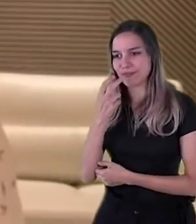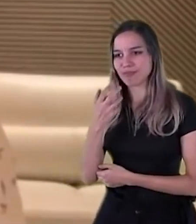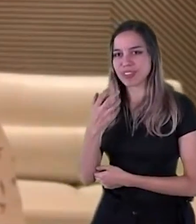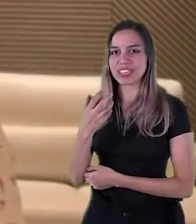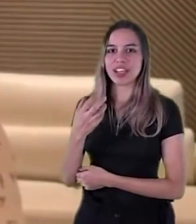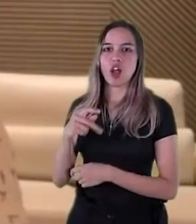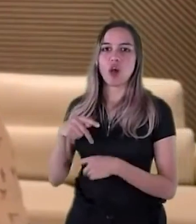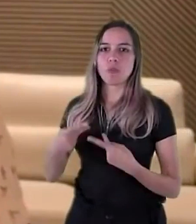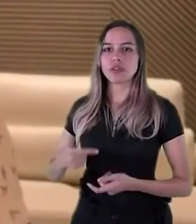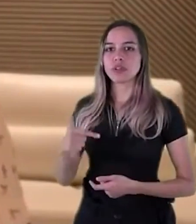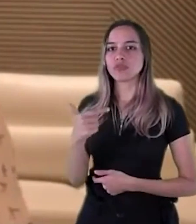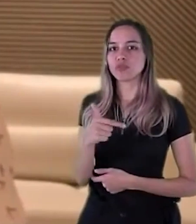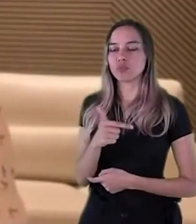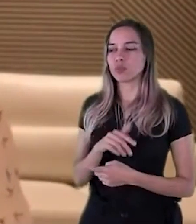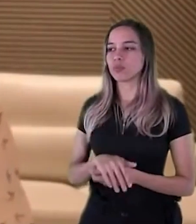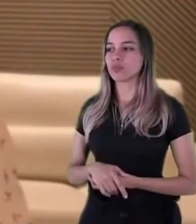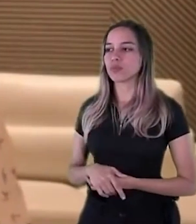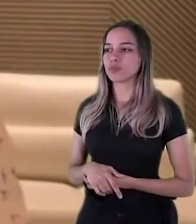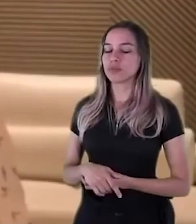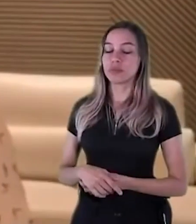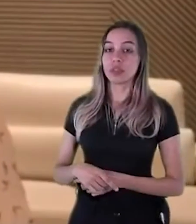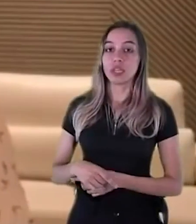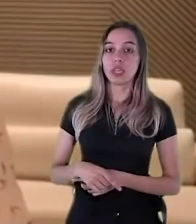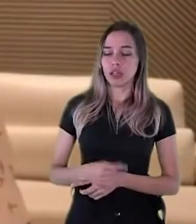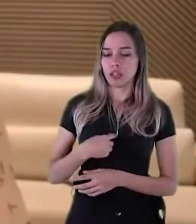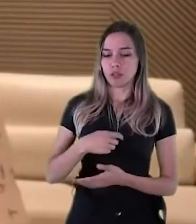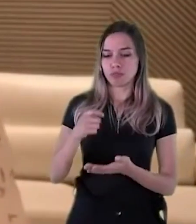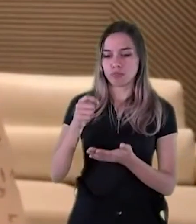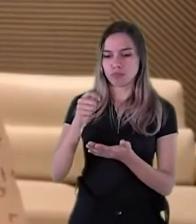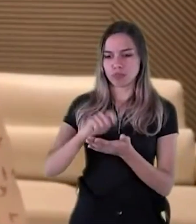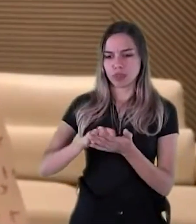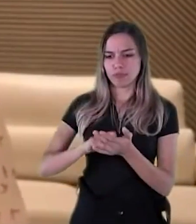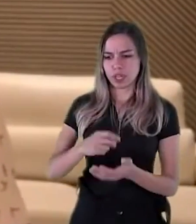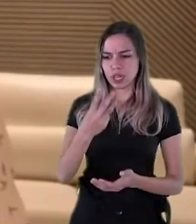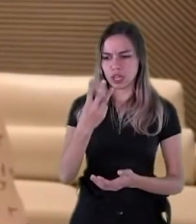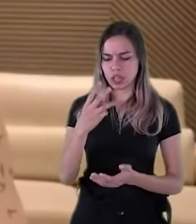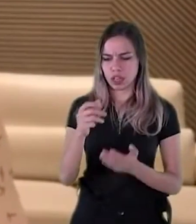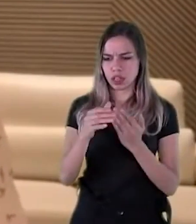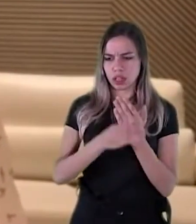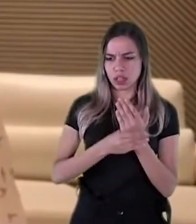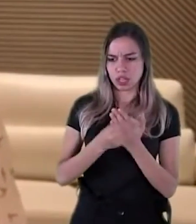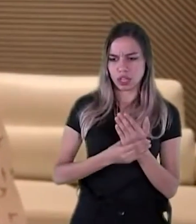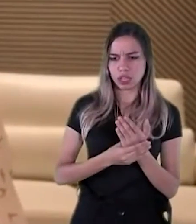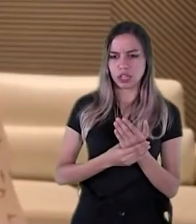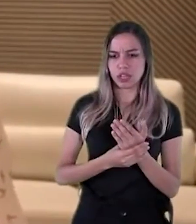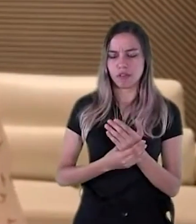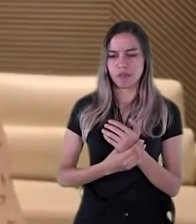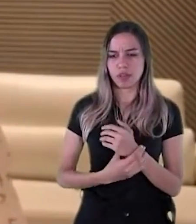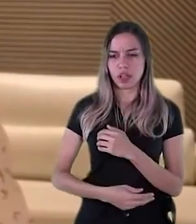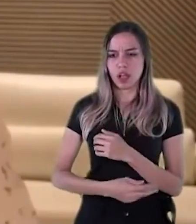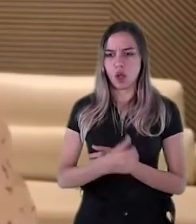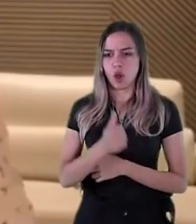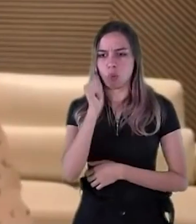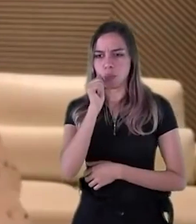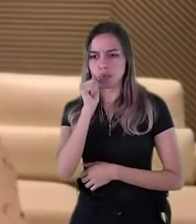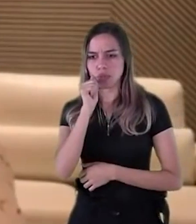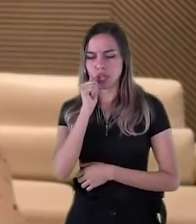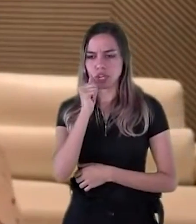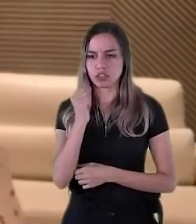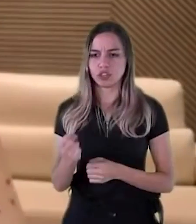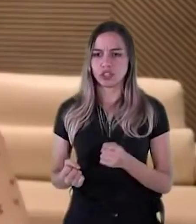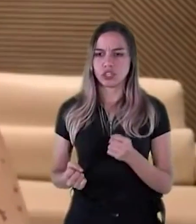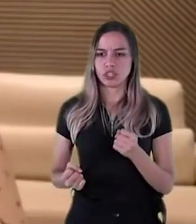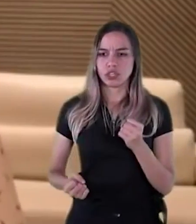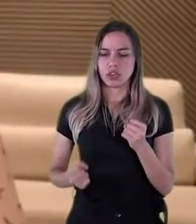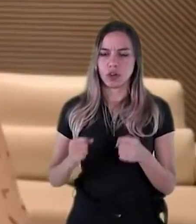tenho 3, né? De contos, que é Mulheres de Aço de Flores, Mulheres Cheias de Graça e Orfandades,